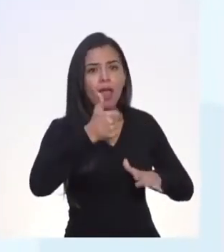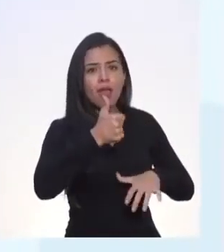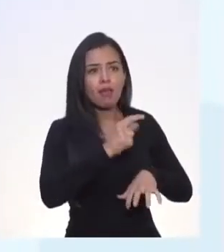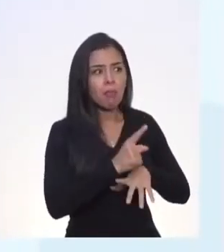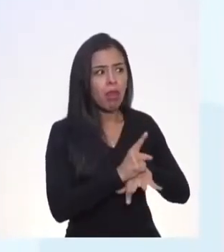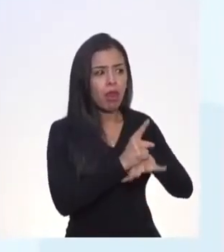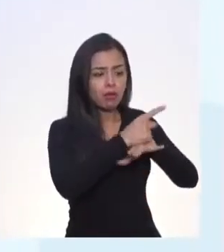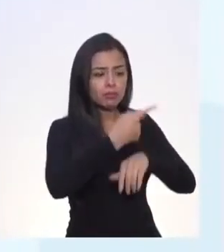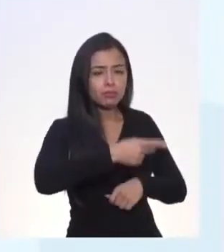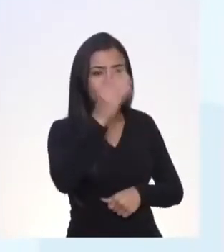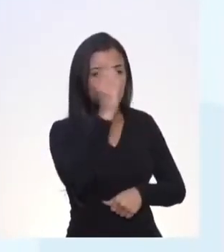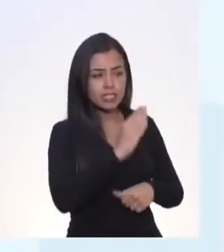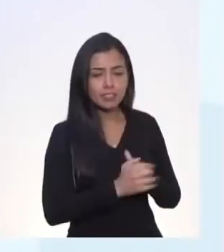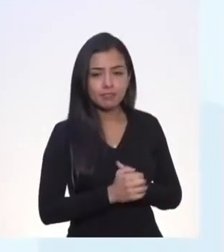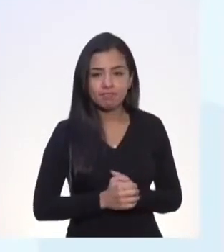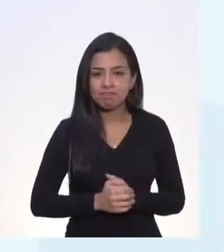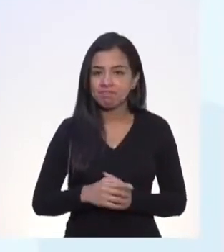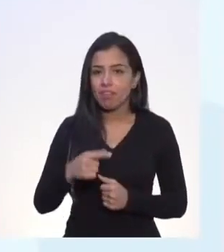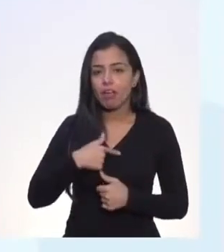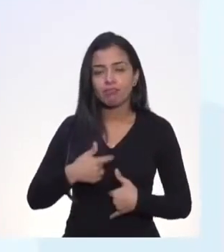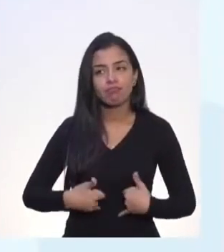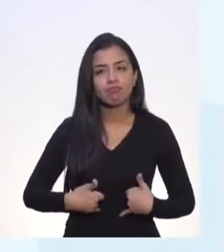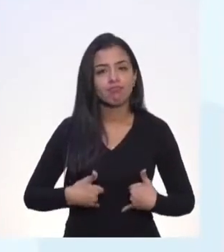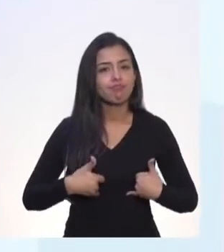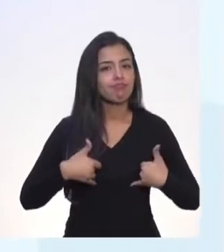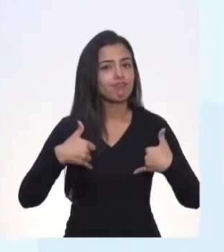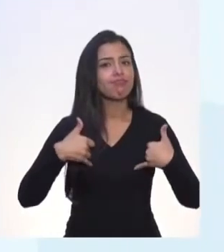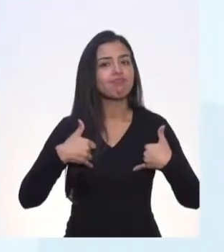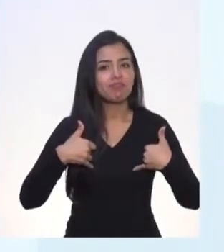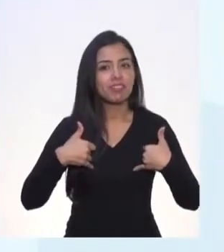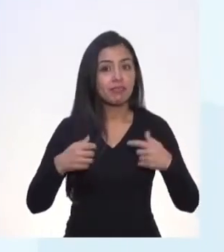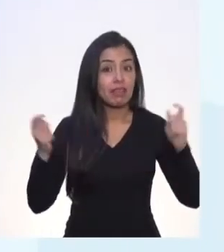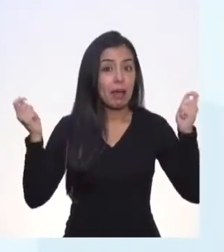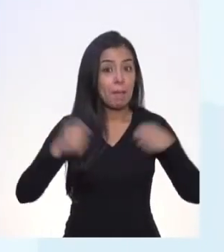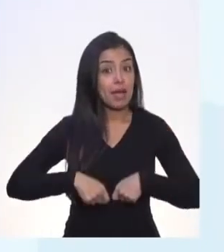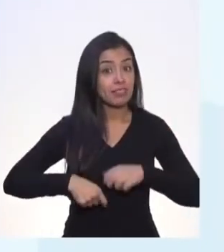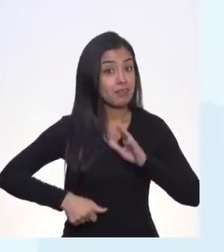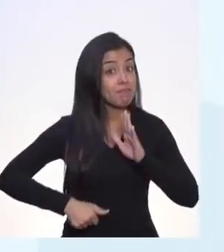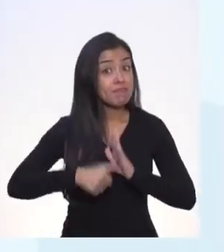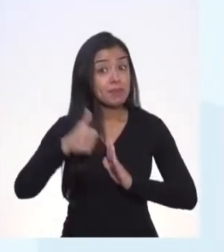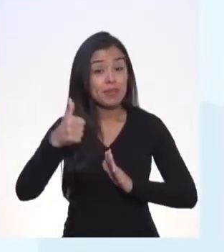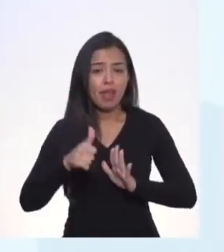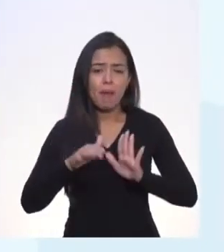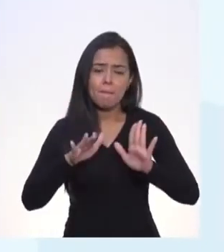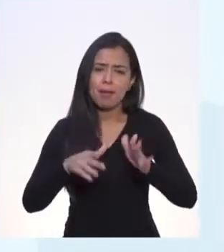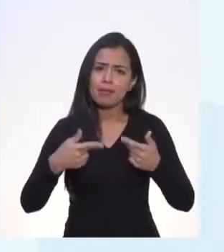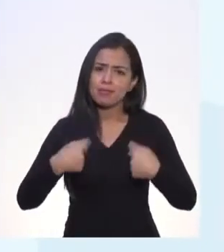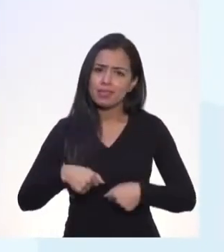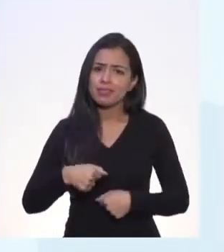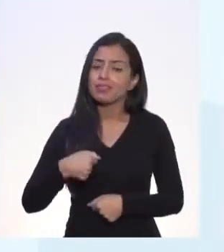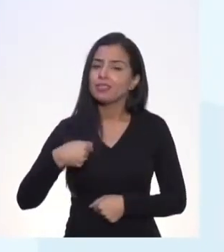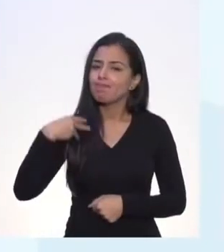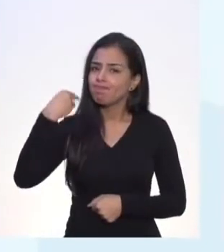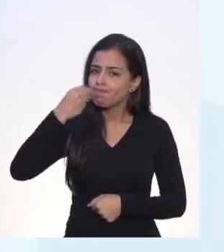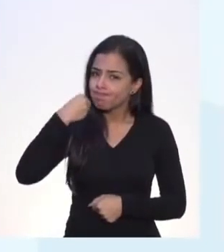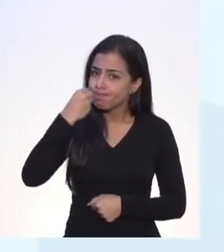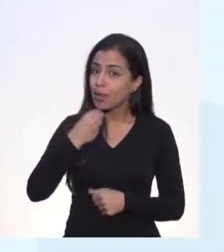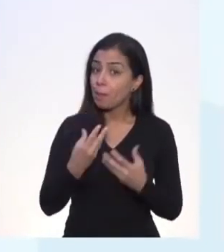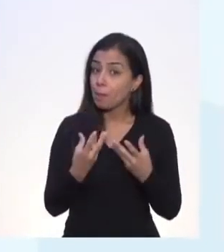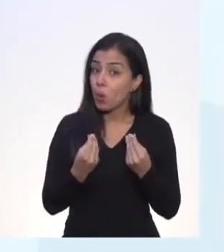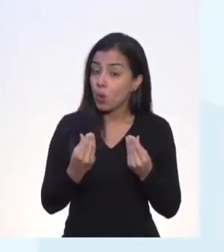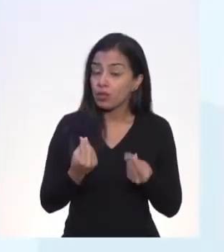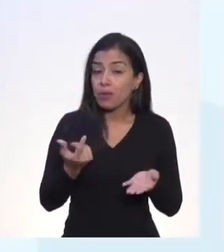Eu fico muito feliz e honrada em poder ser a primeira astronauta brasileira, mas ainda preciso de muita experiência na área